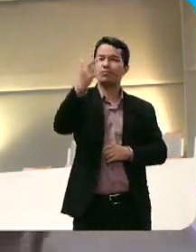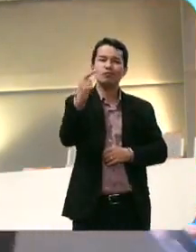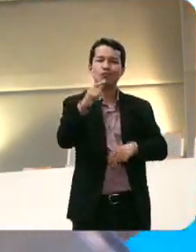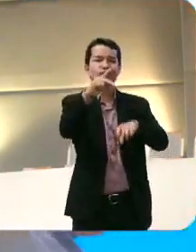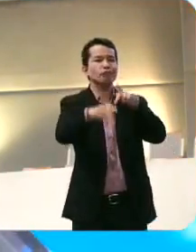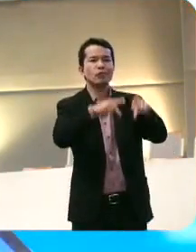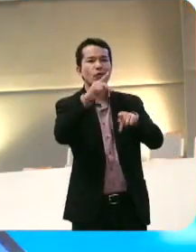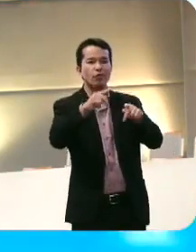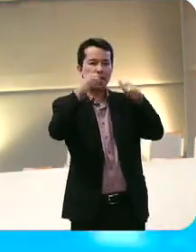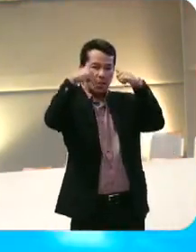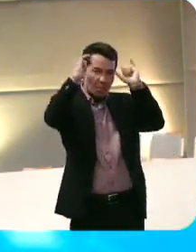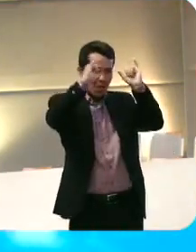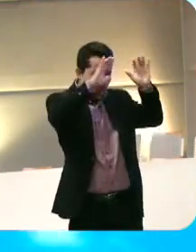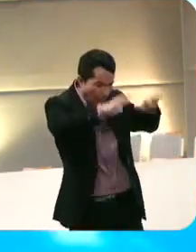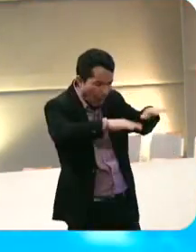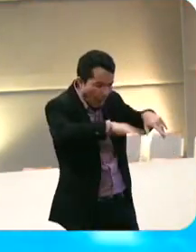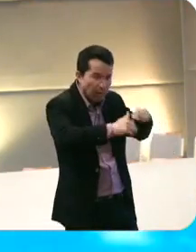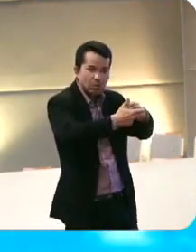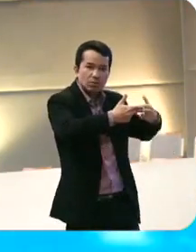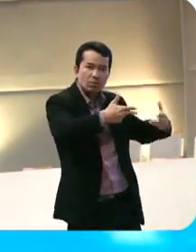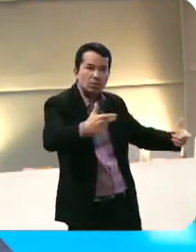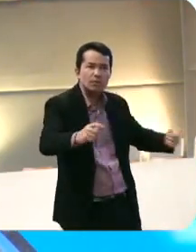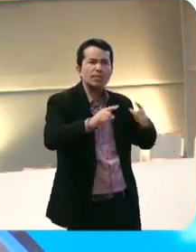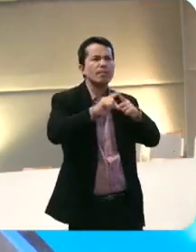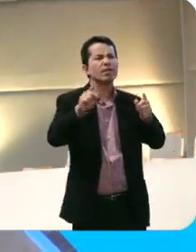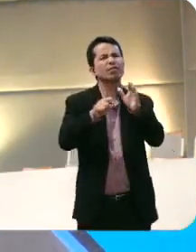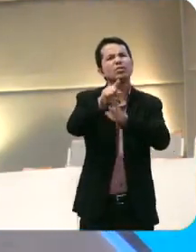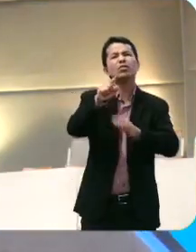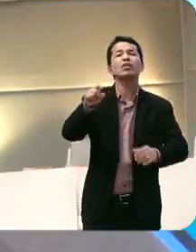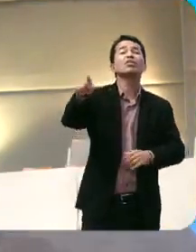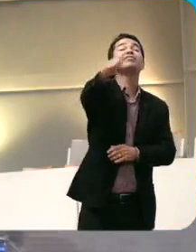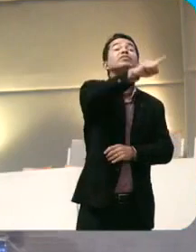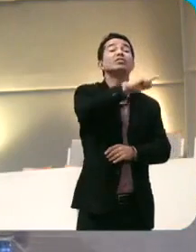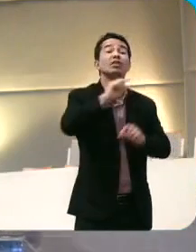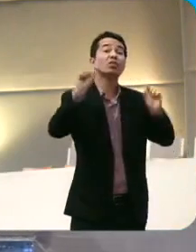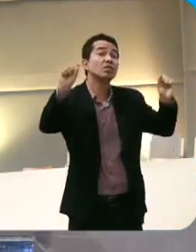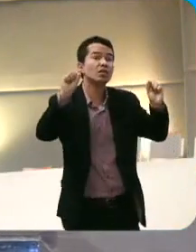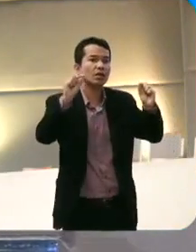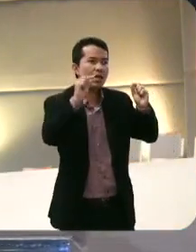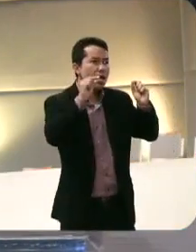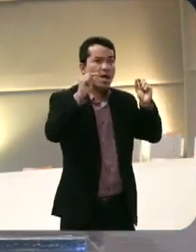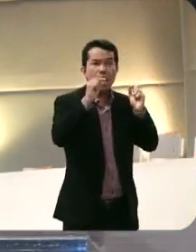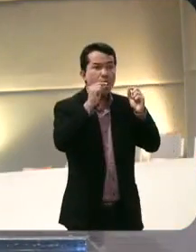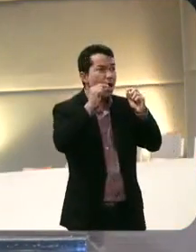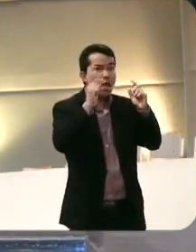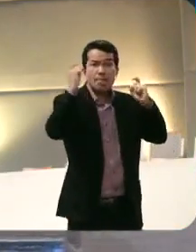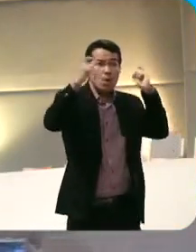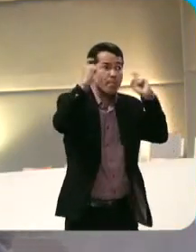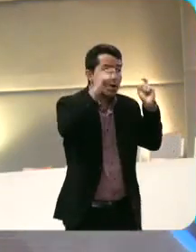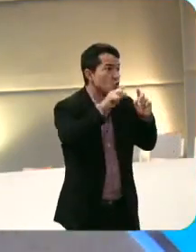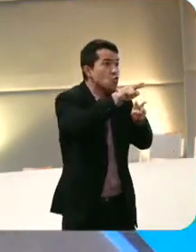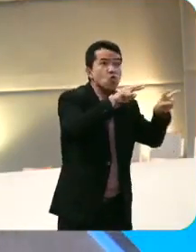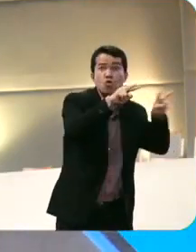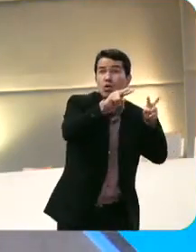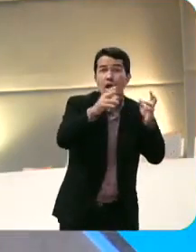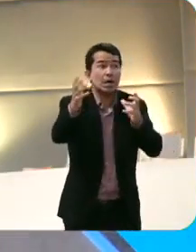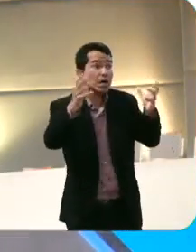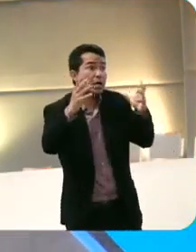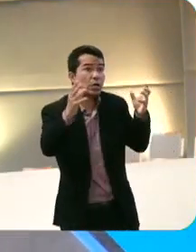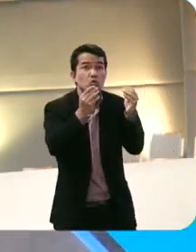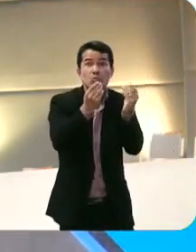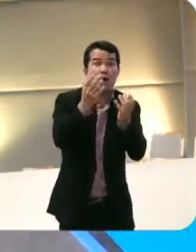feito você se despertar, correr, pensar, tem ocupado teus pensamentos, a maioria das